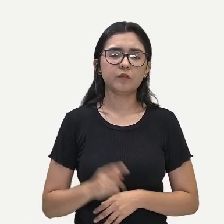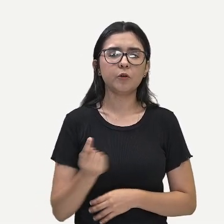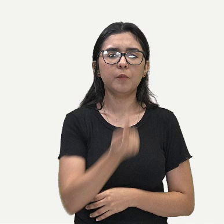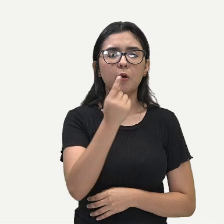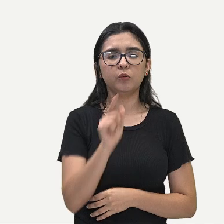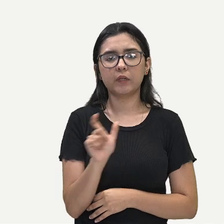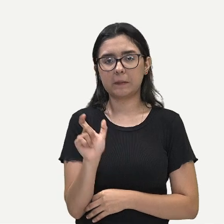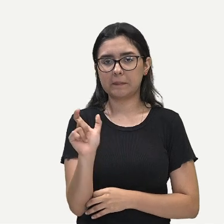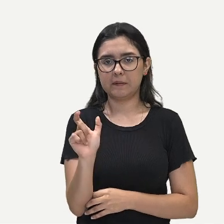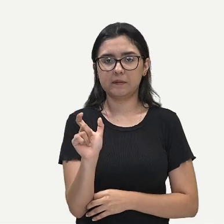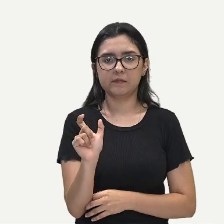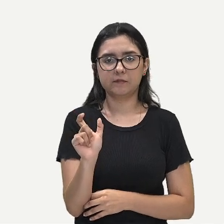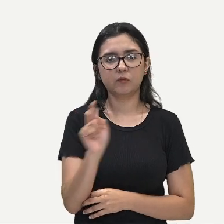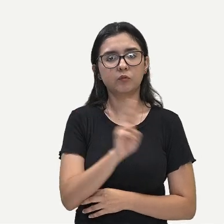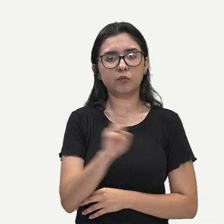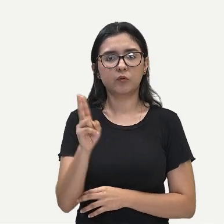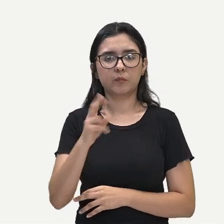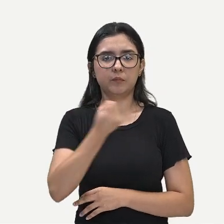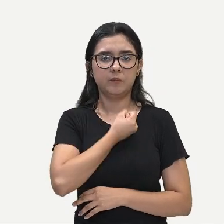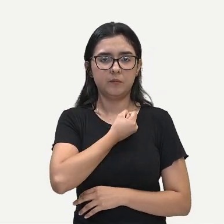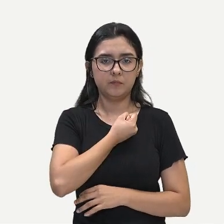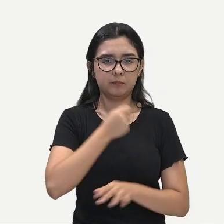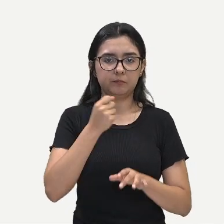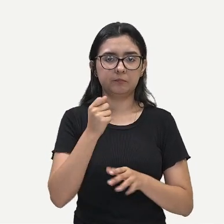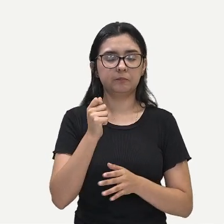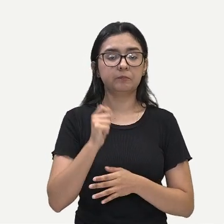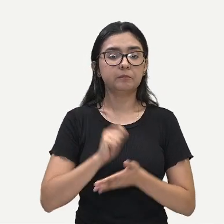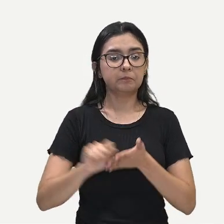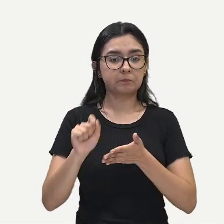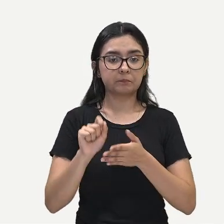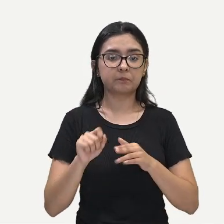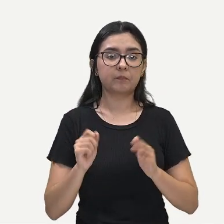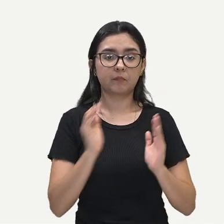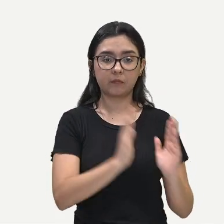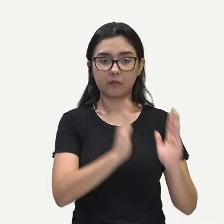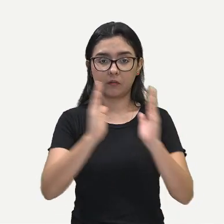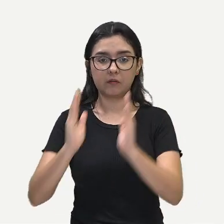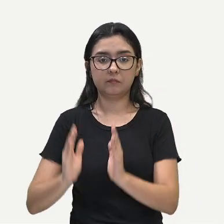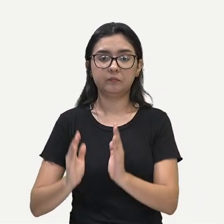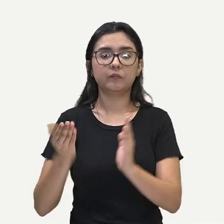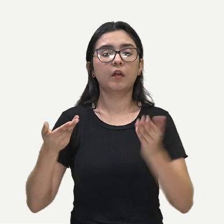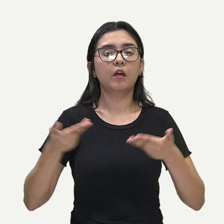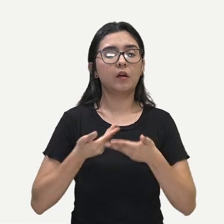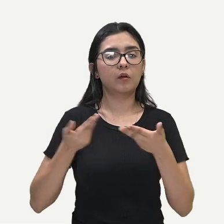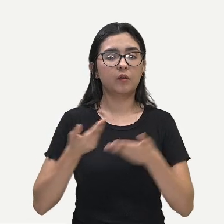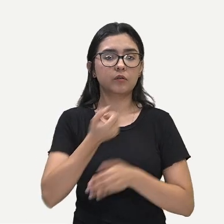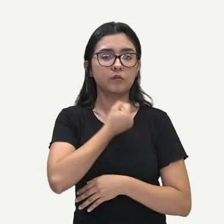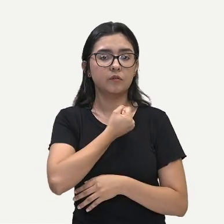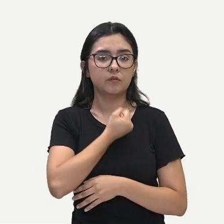palavrinha somente. E aí entramos na casa dos números